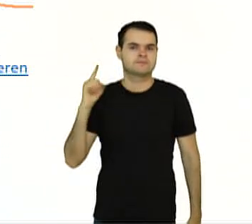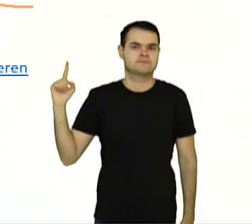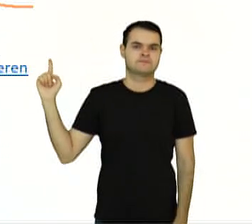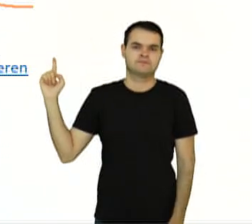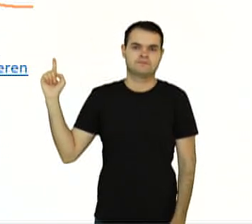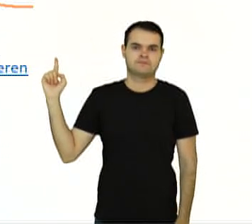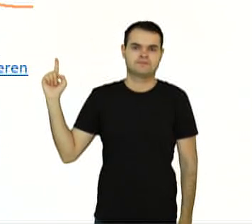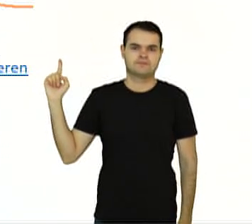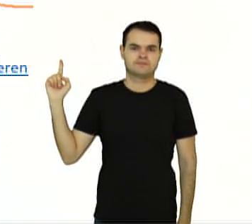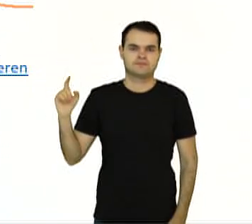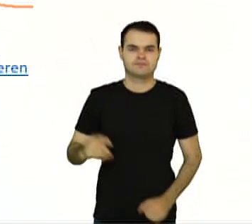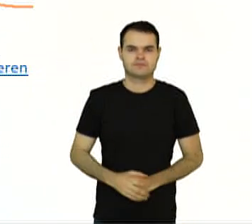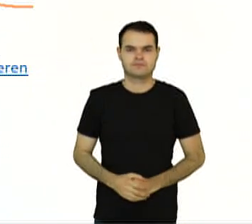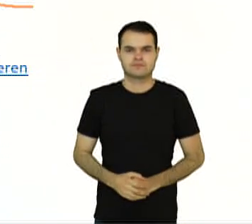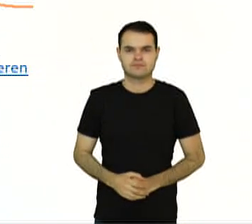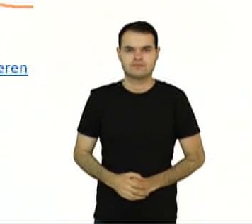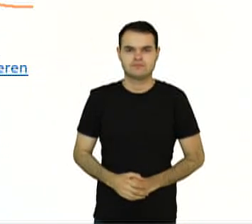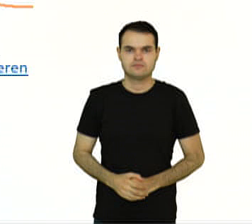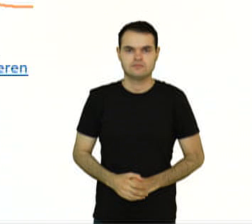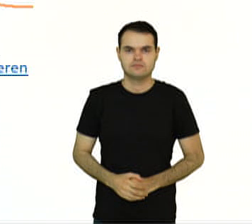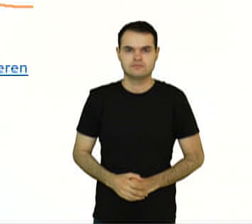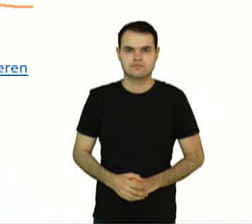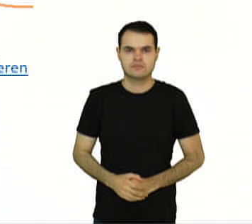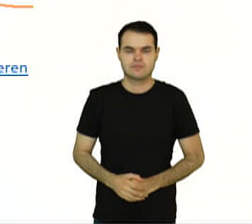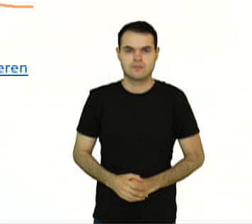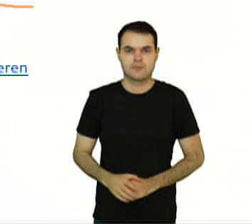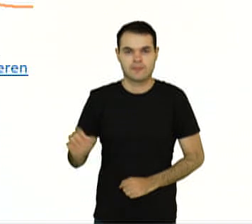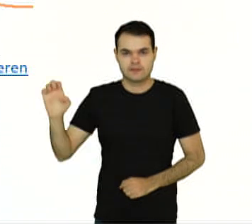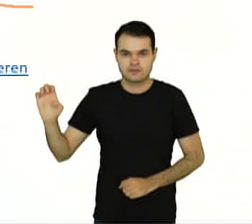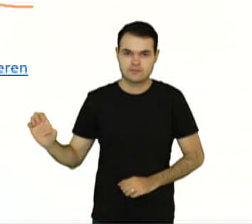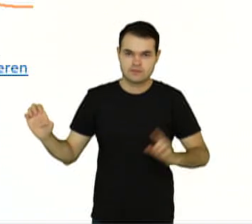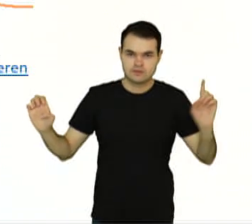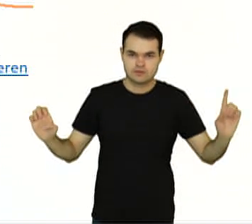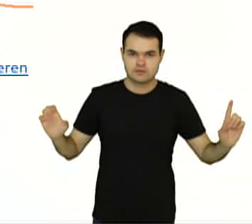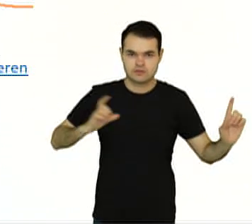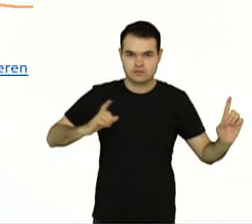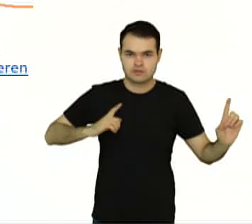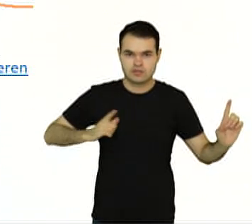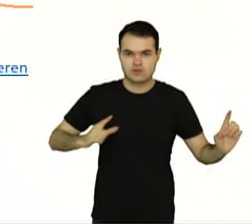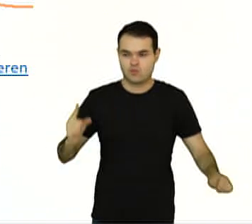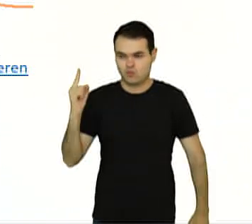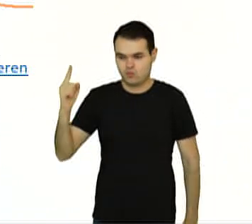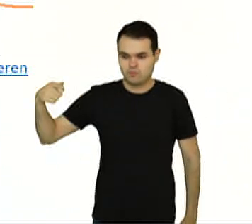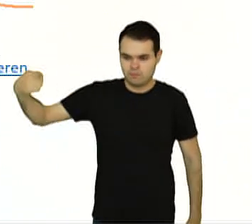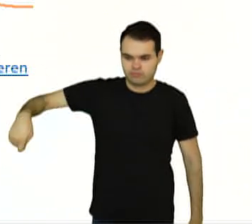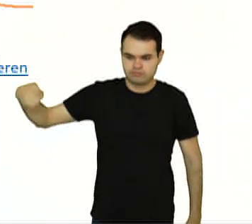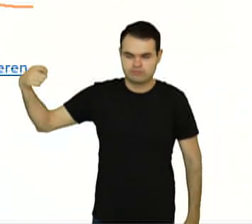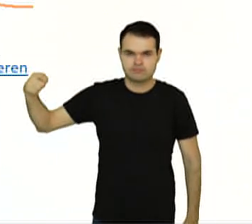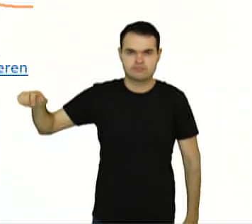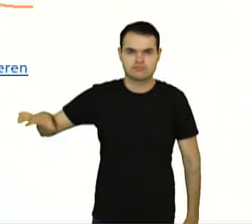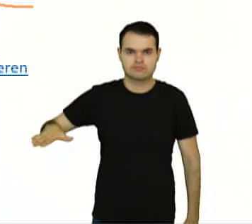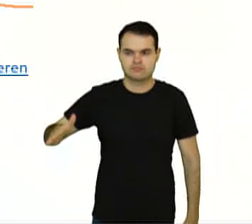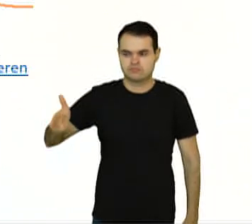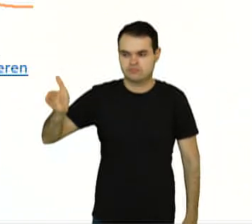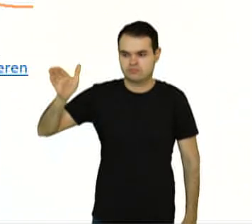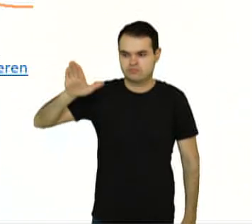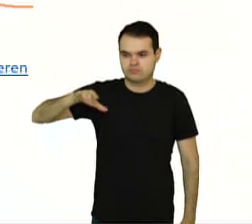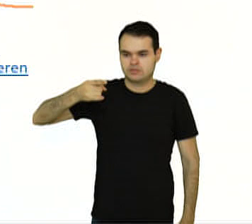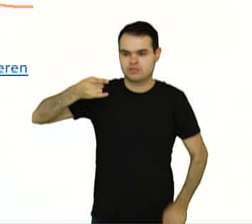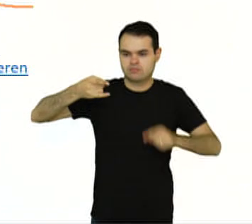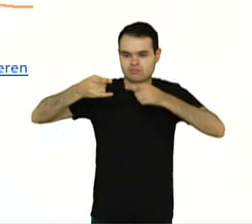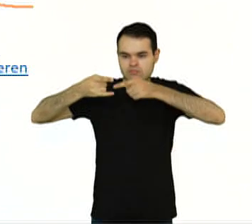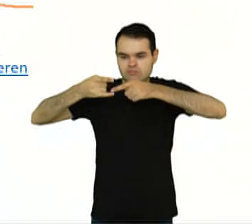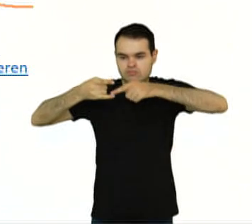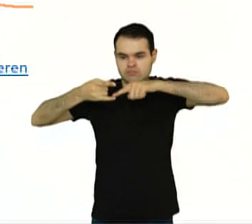Então, percebam, da esquerda para a direita, eu tenho um pulso definido como um pulso 1, que ela tem uma determinada amplitude, ou seja, ela está